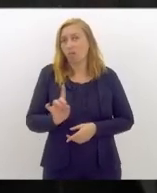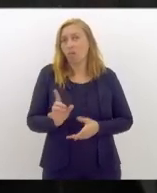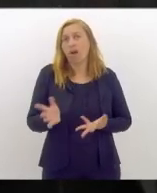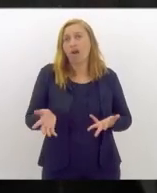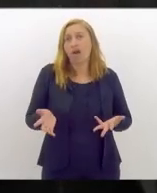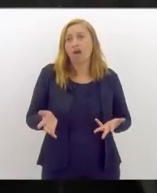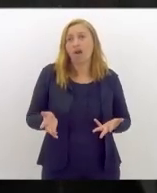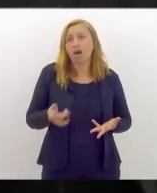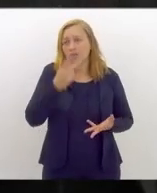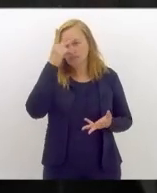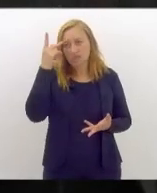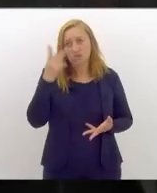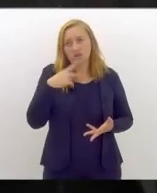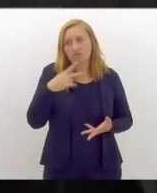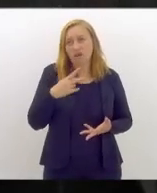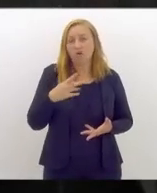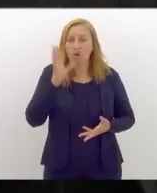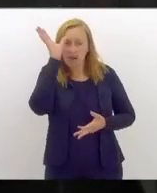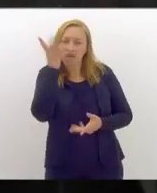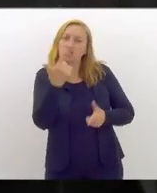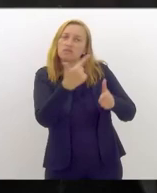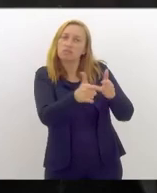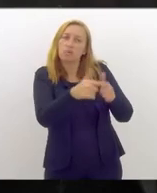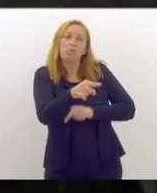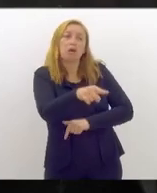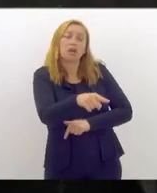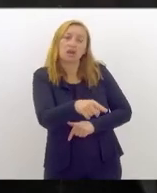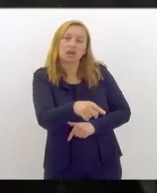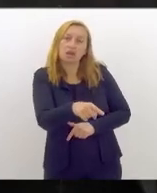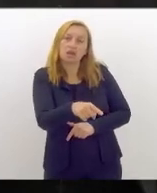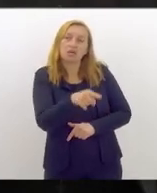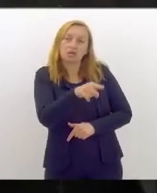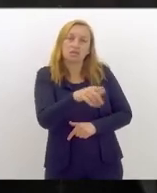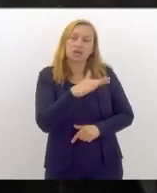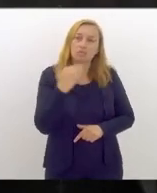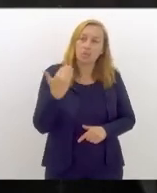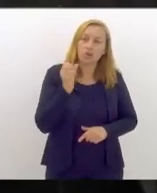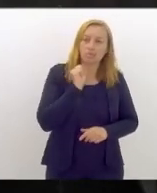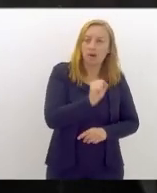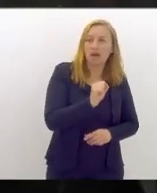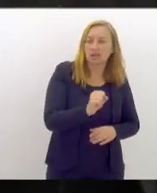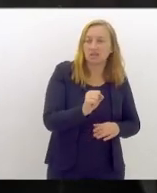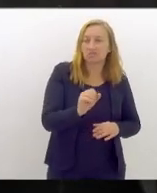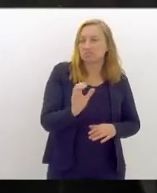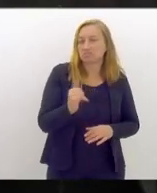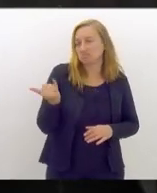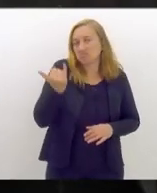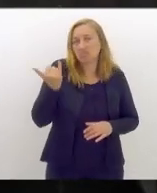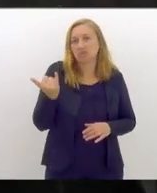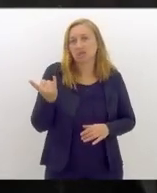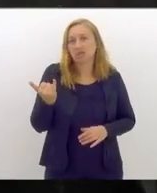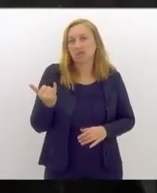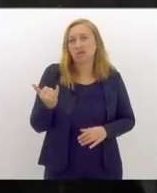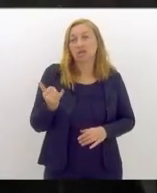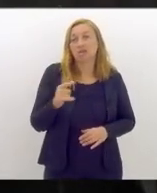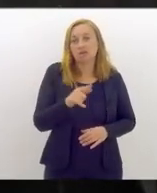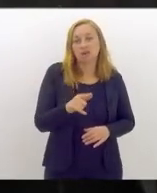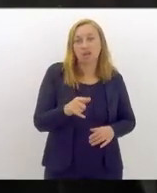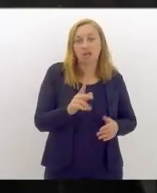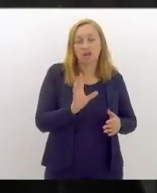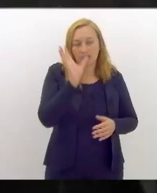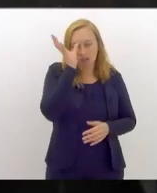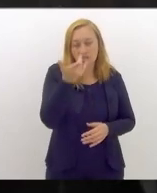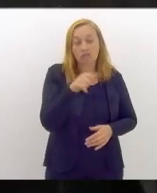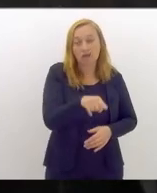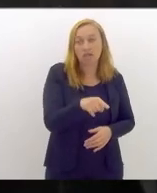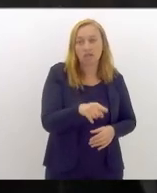alguém que bota Olha me resolve esse problema aqui você morre você mata não interessa resolve faz esse cordão sanitário aqui